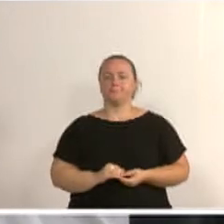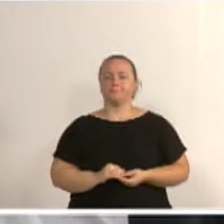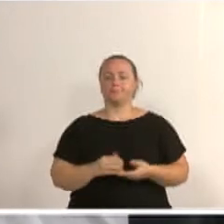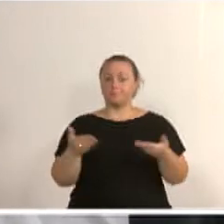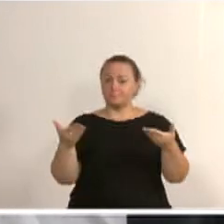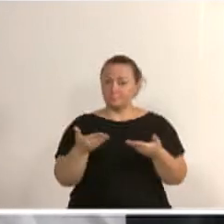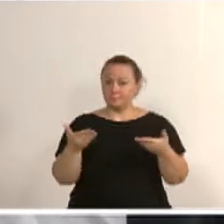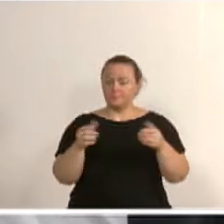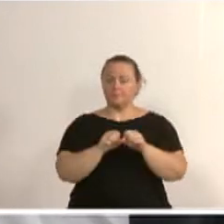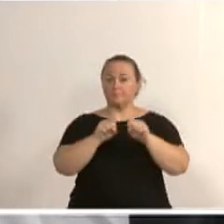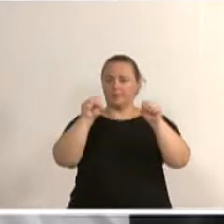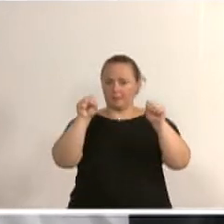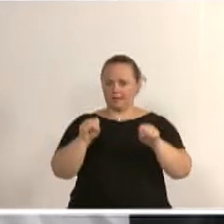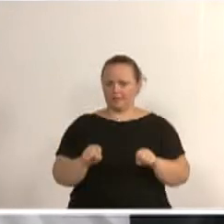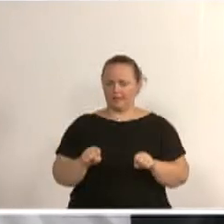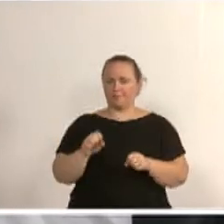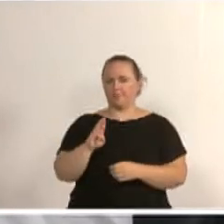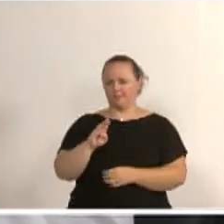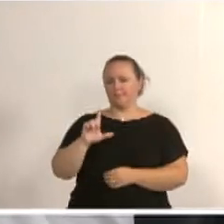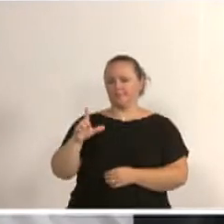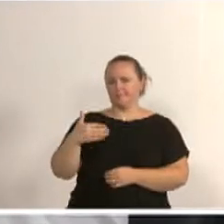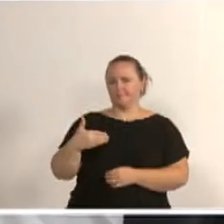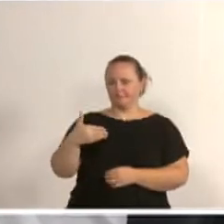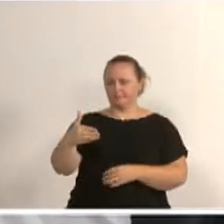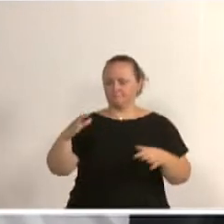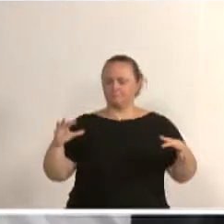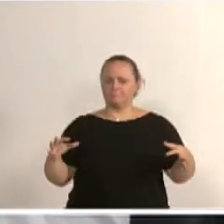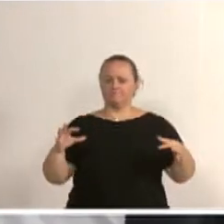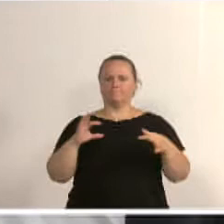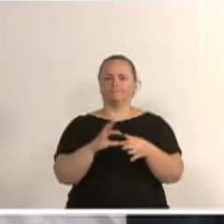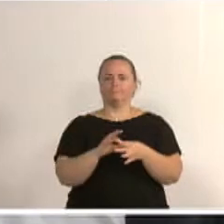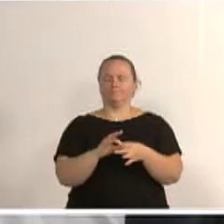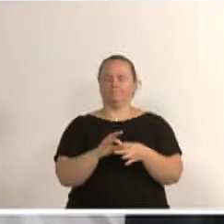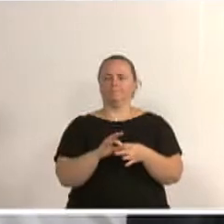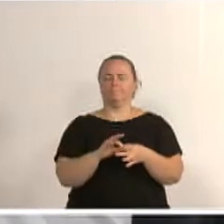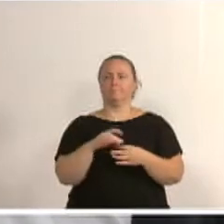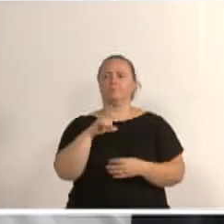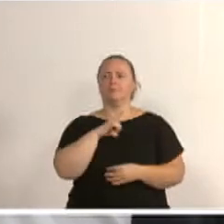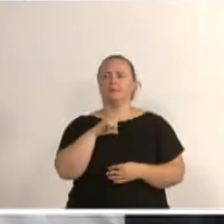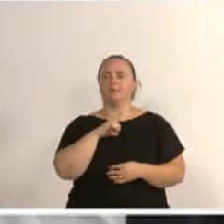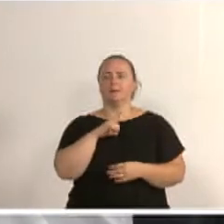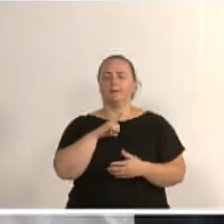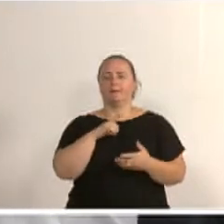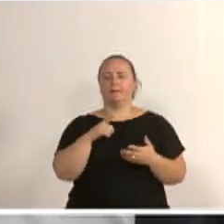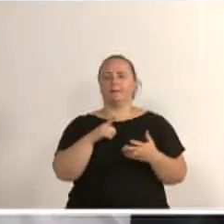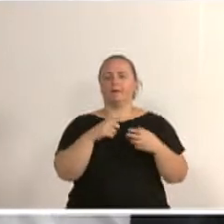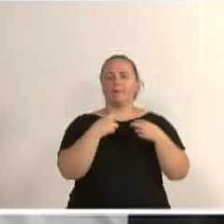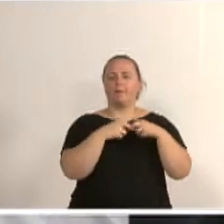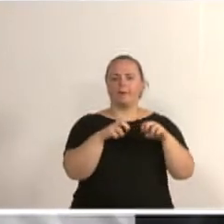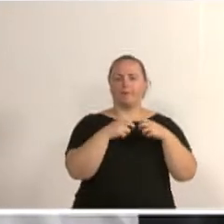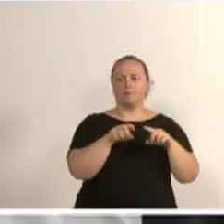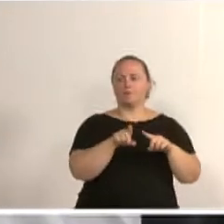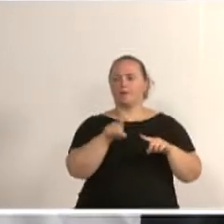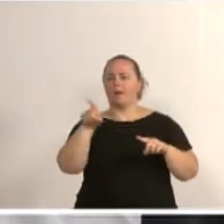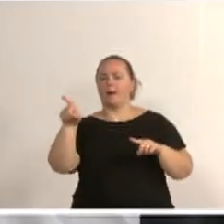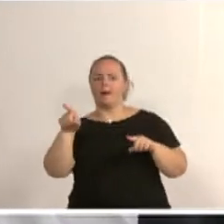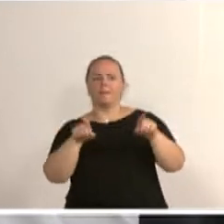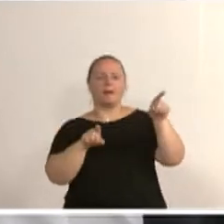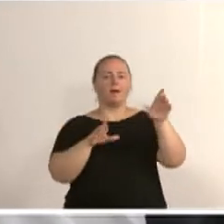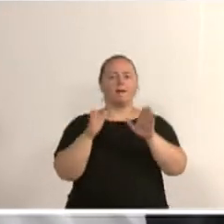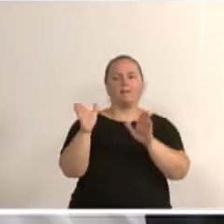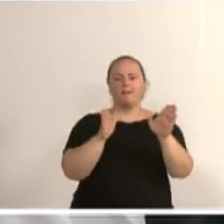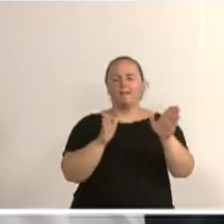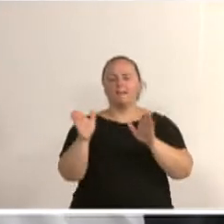Blumenau, ele é integrado, então assim, outras linhas, como o senhor bem sabe, o motorista vai para outra linha, e inclusive